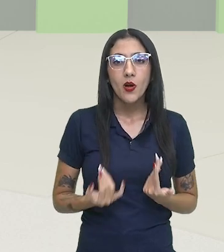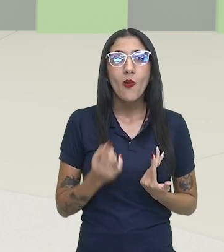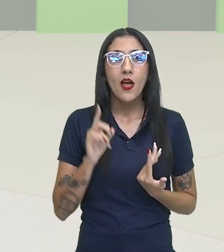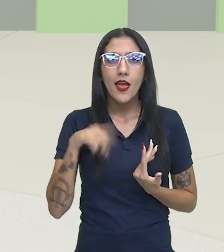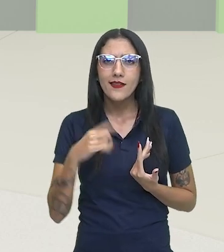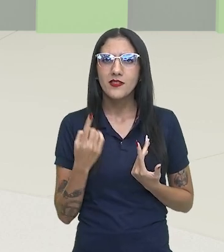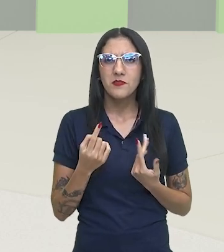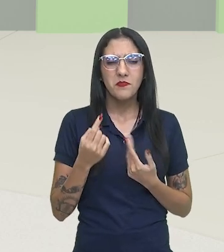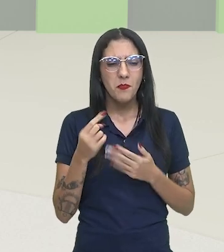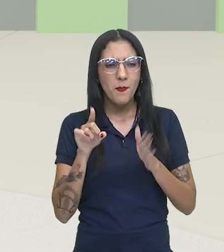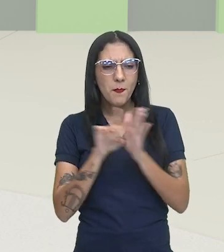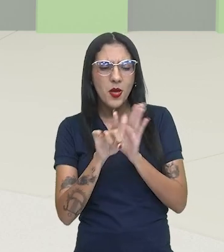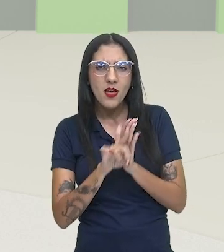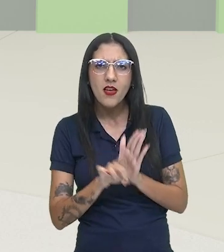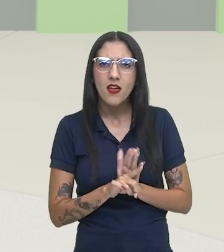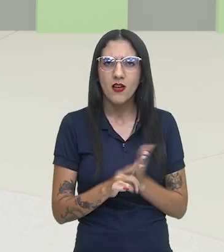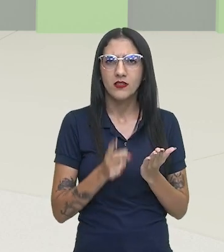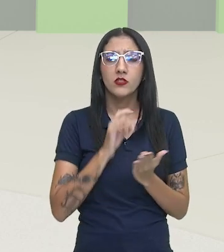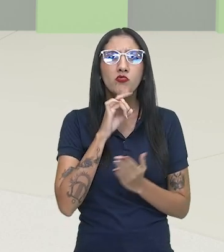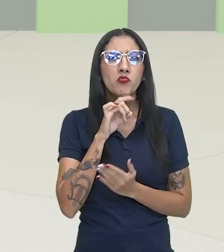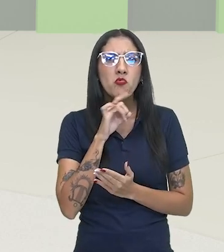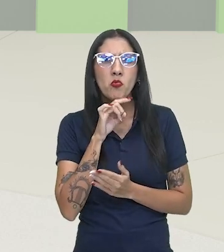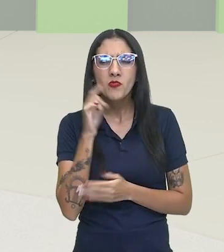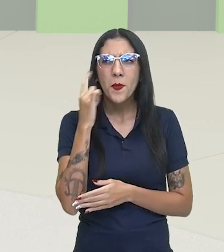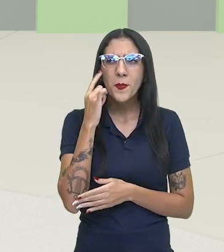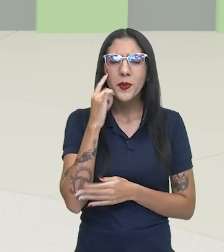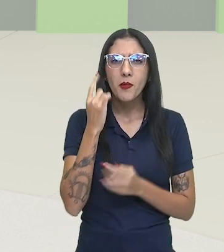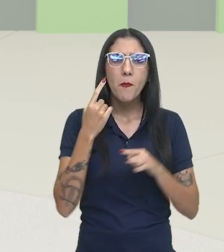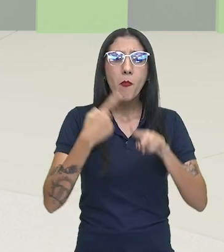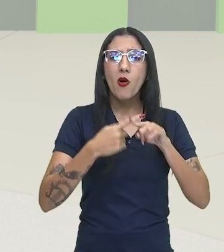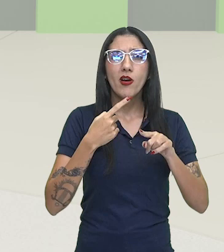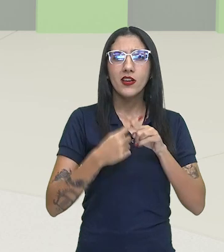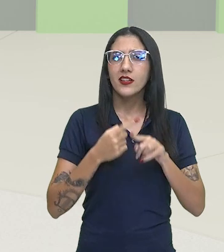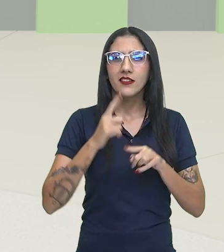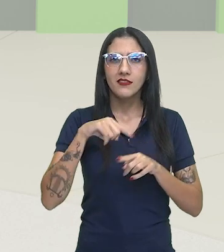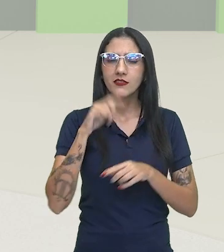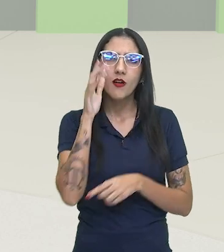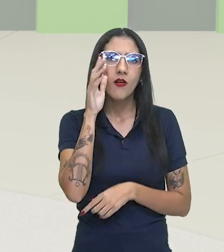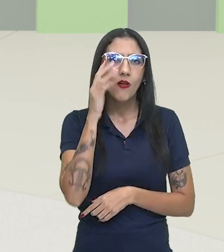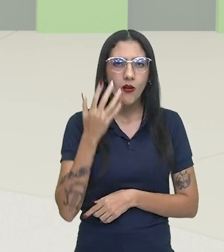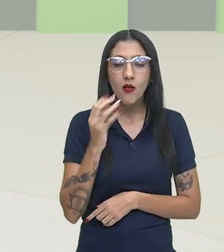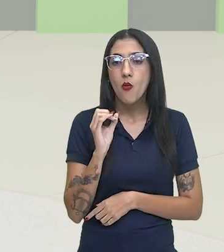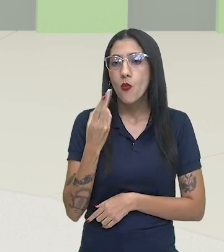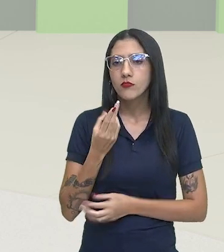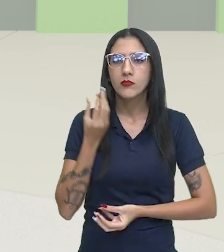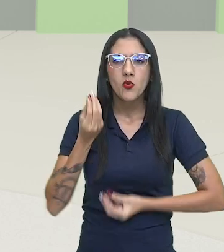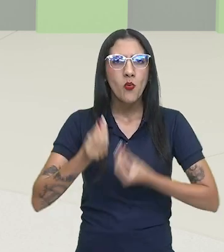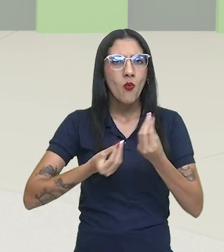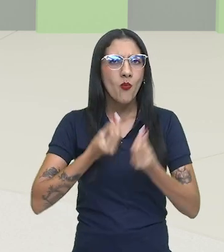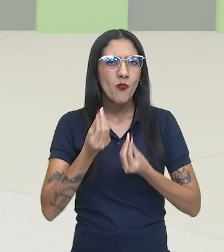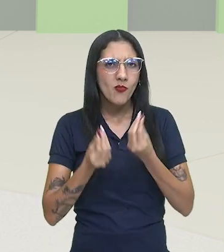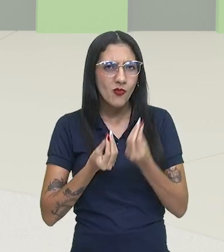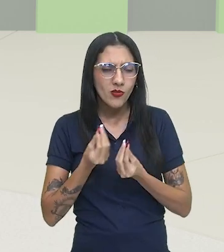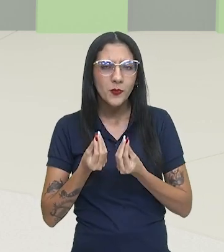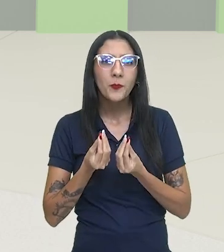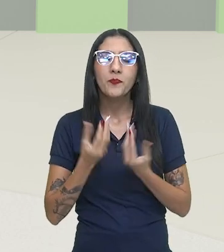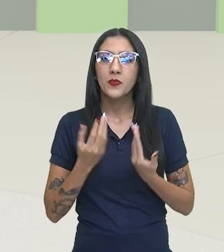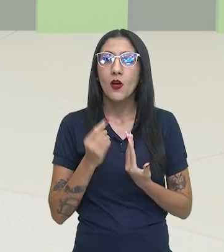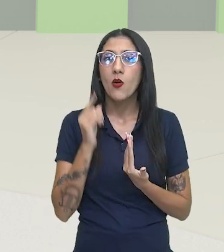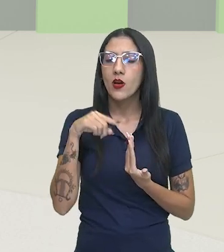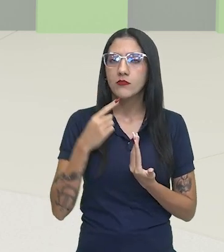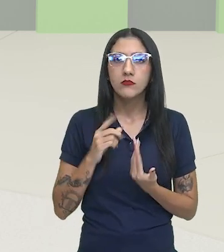essas perguntas, né, por que isso acontece ou como isso funciona,